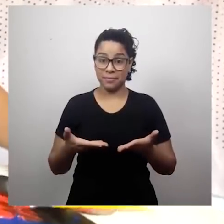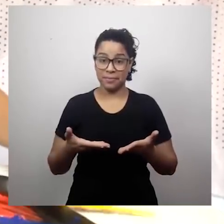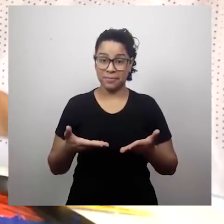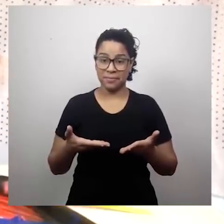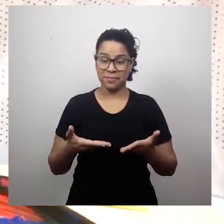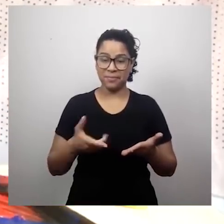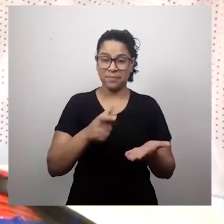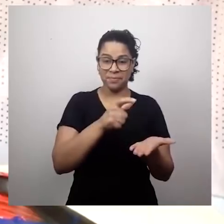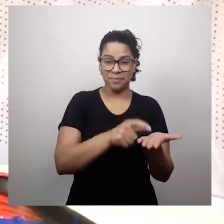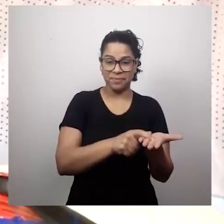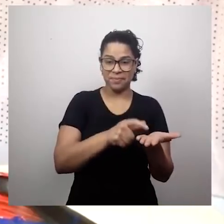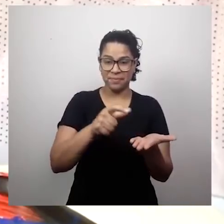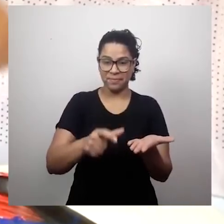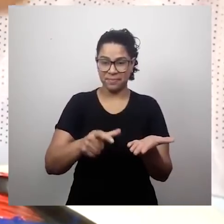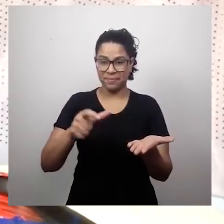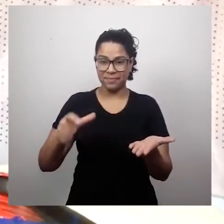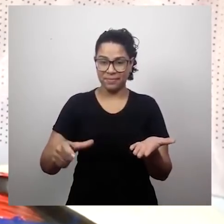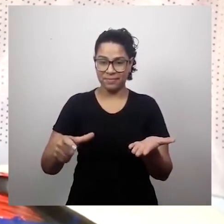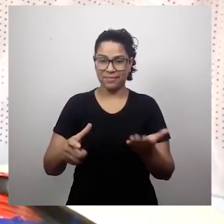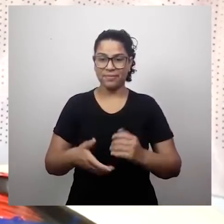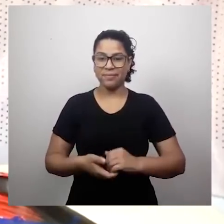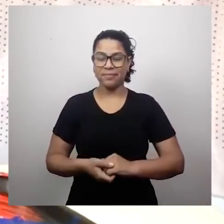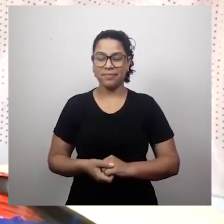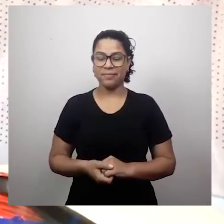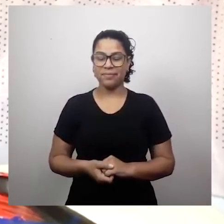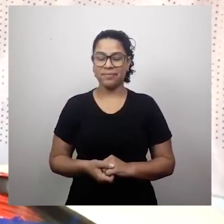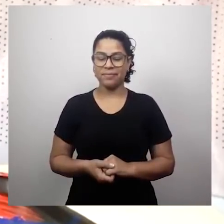agora vamos carimbar a tampa.